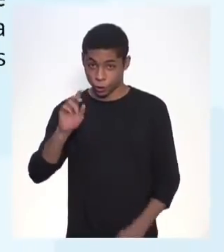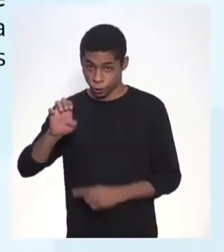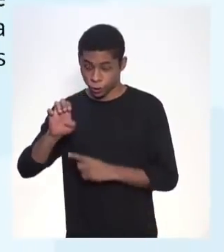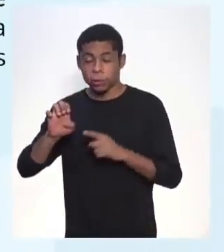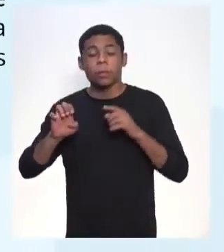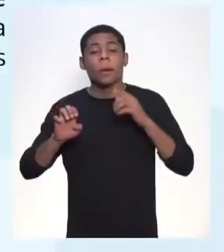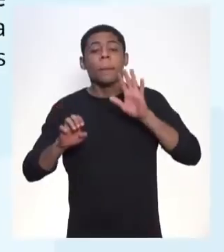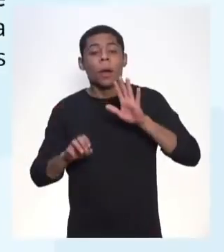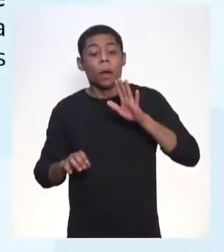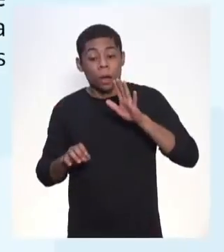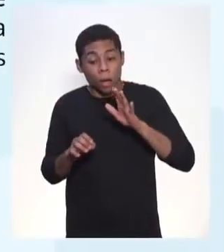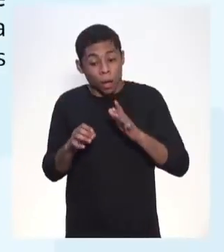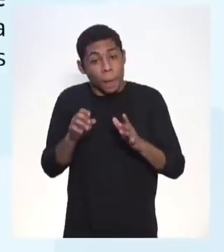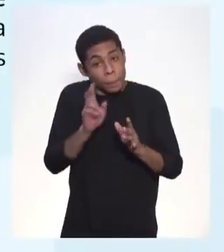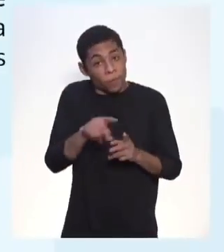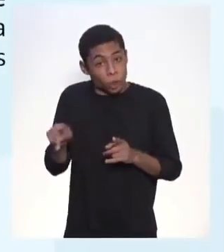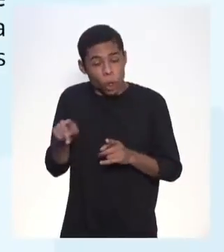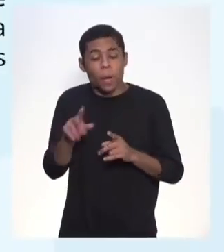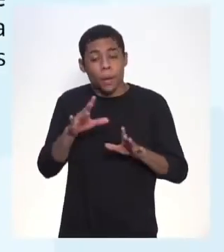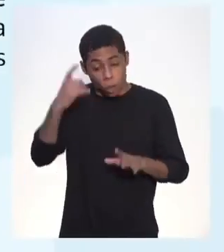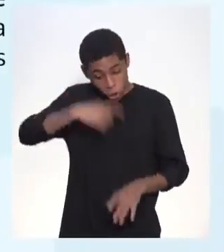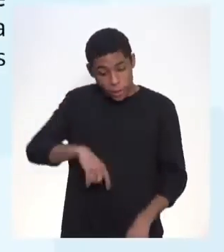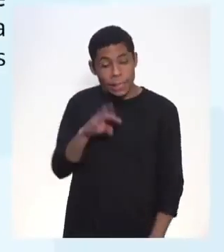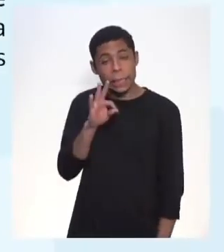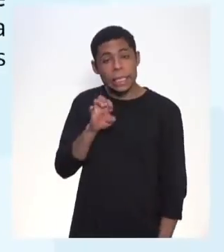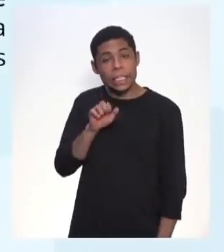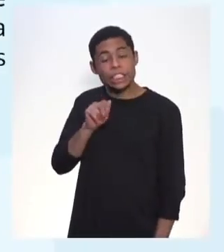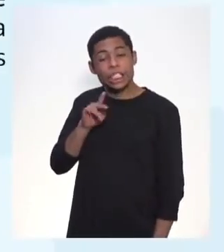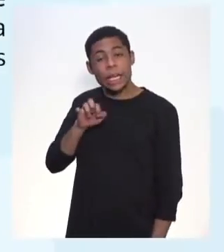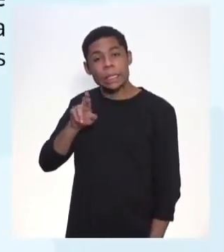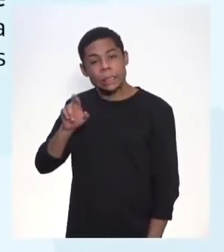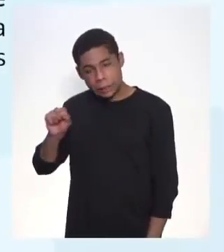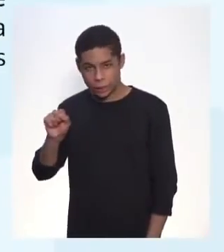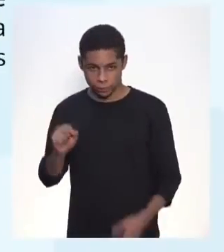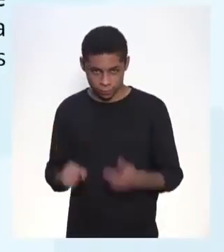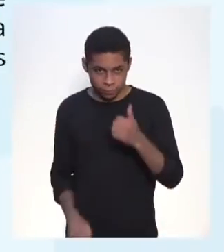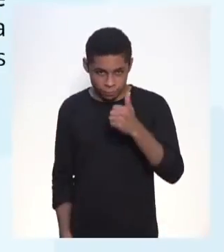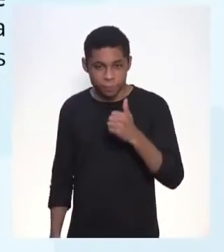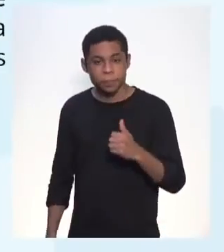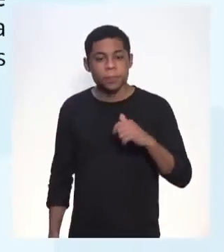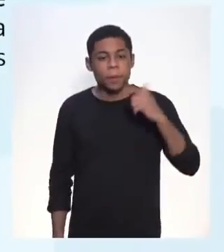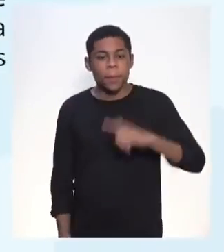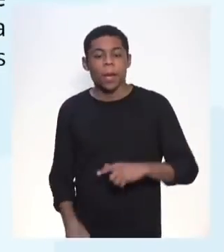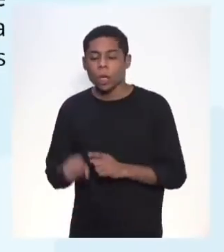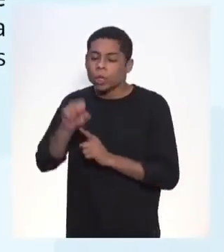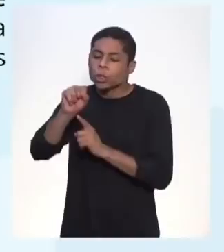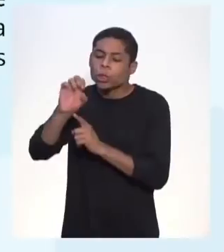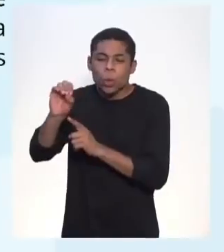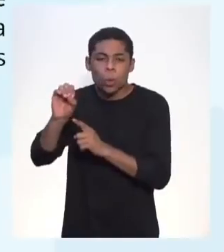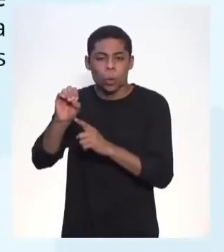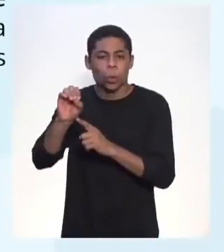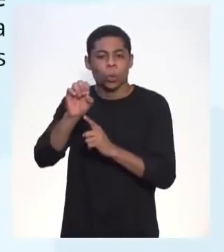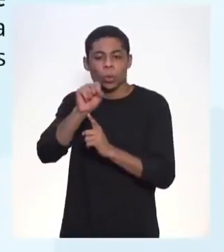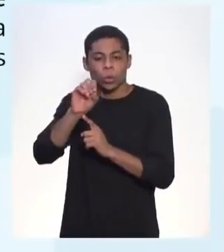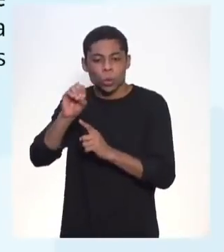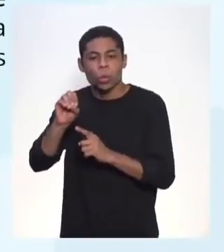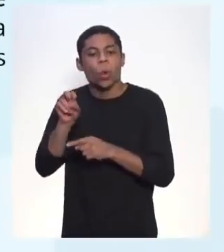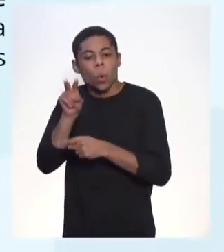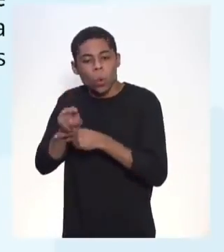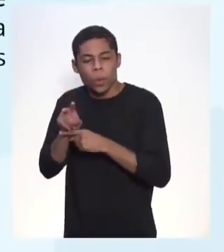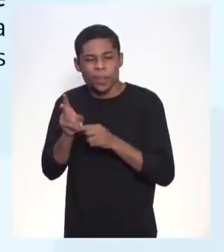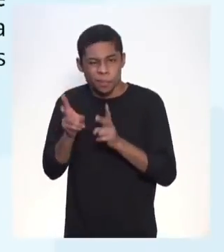Somos professores, aí o teach, que é o verbo ensinar, vira teacher. E aí, ó, eu tenho so, take a sit and enjoy